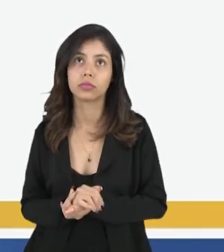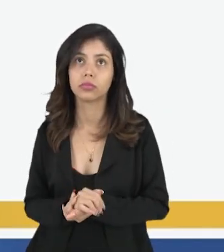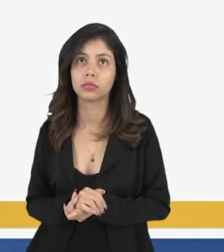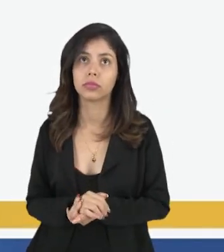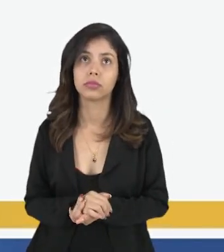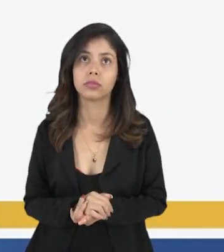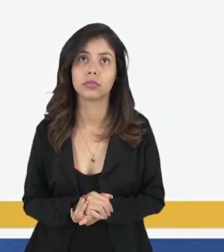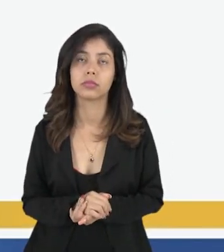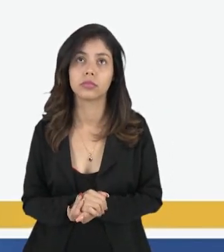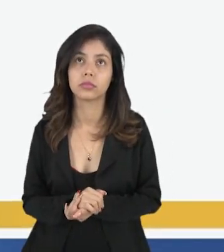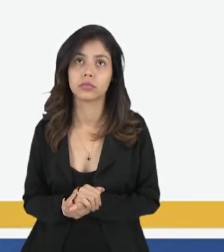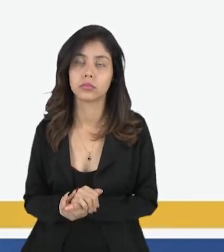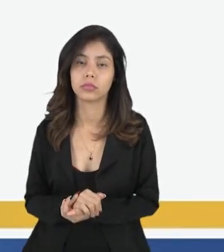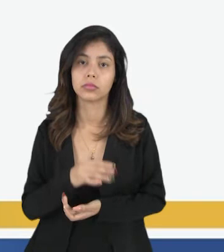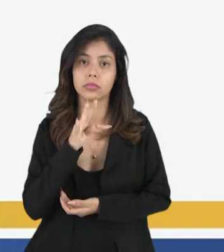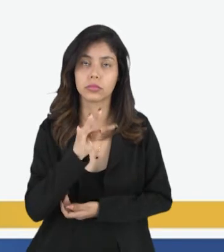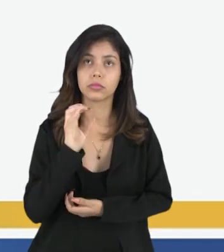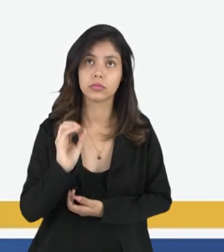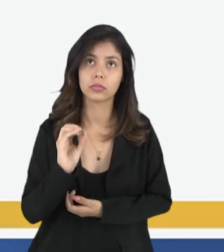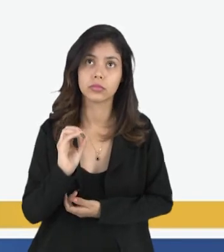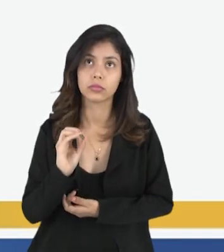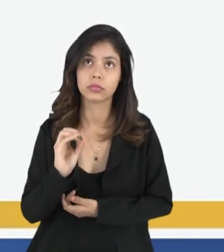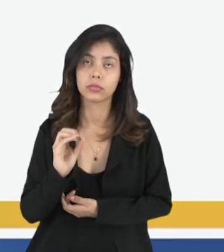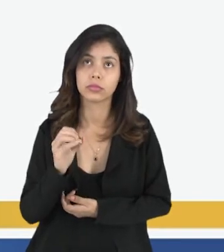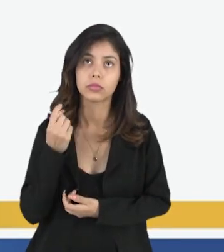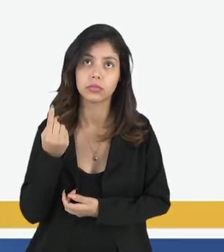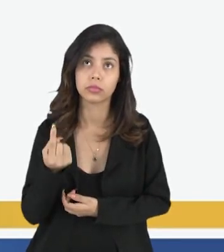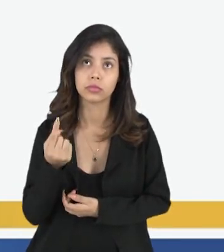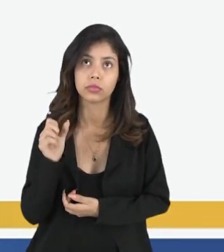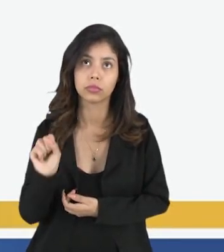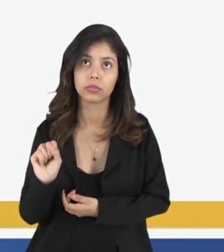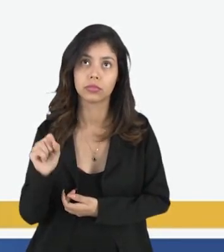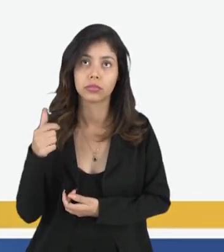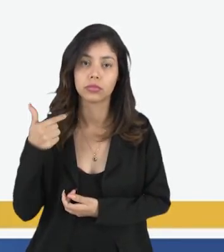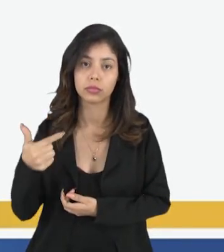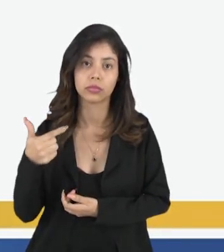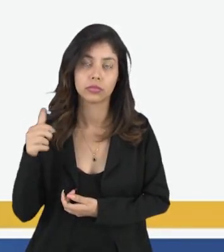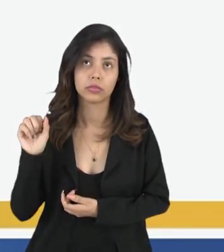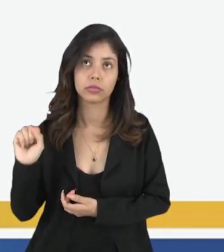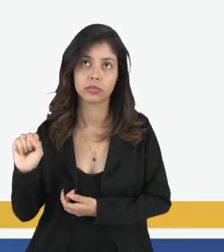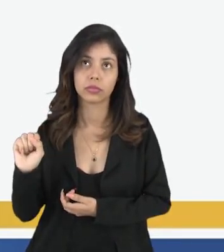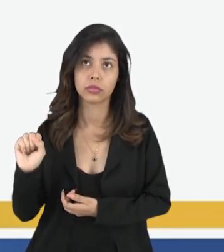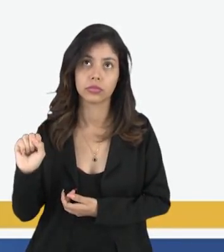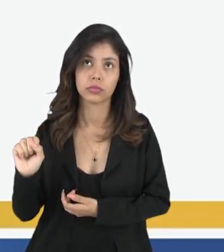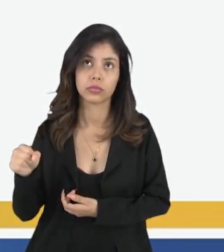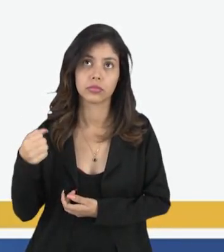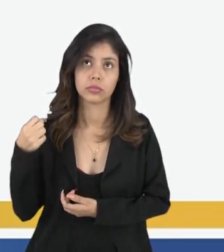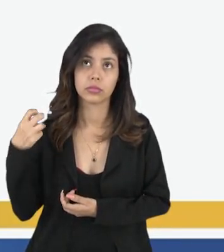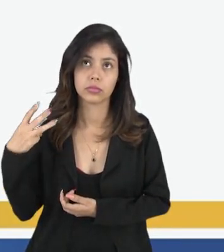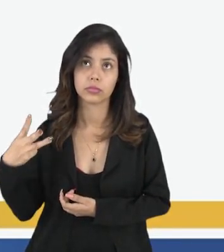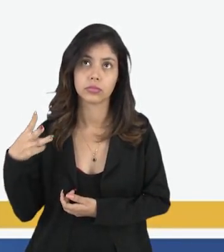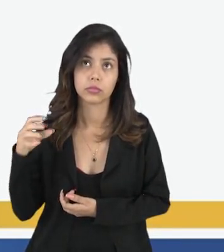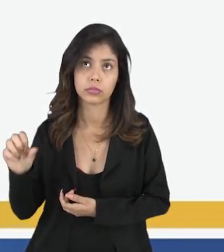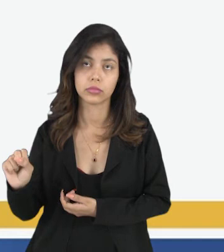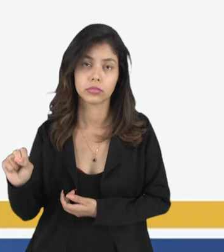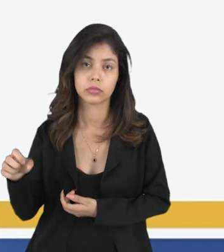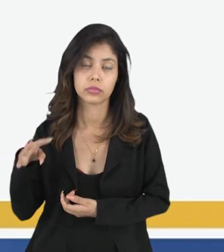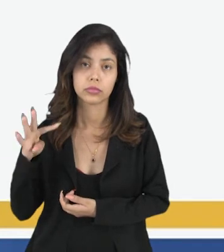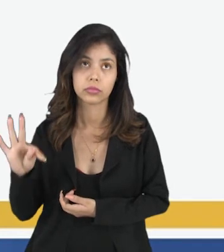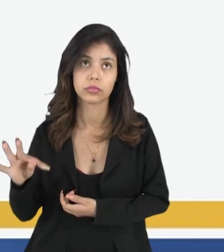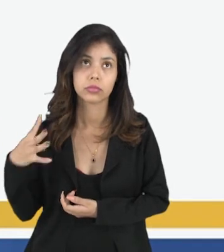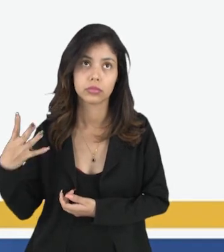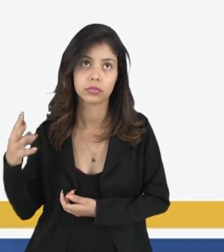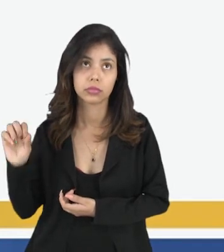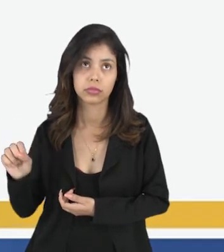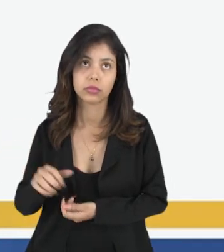nos instantes do tempo em 0, do tempo em 1 segundo, no tempo em 2 segundos, no tempo em 3 segundos e em